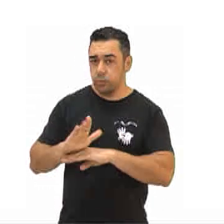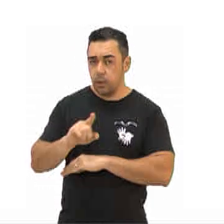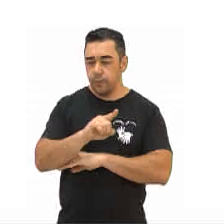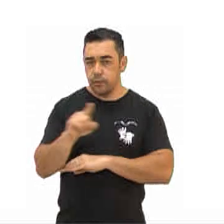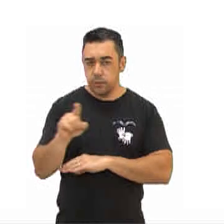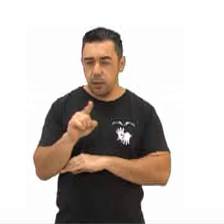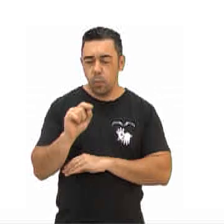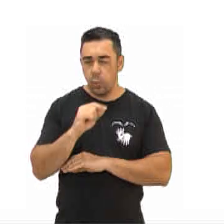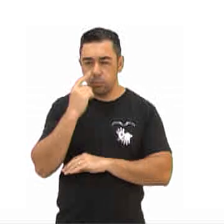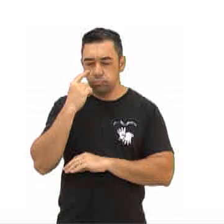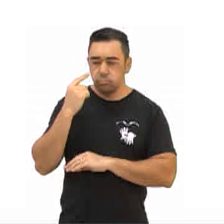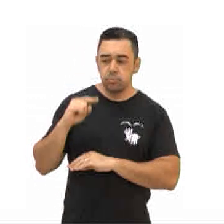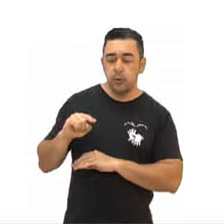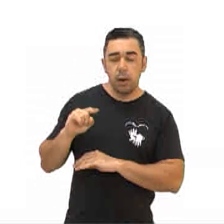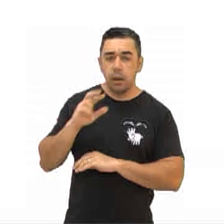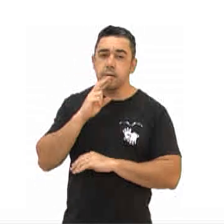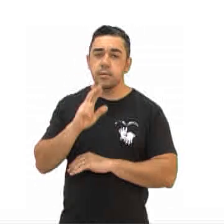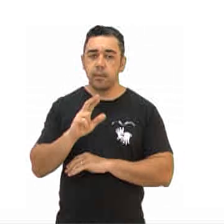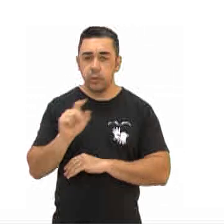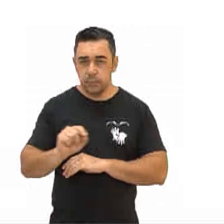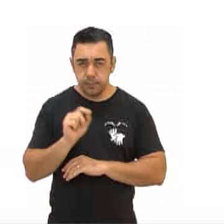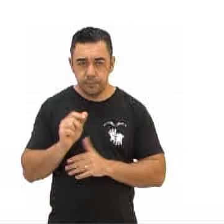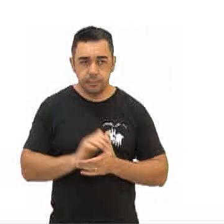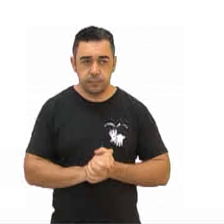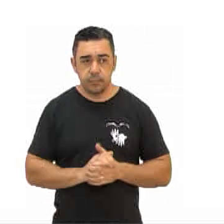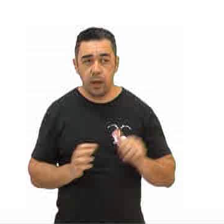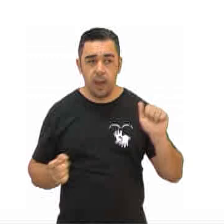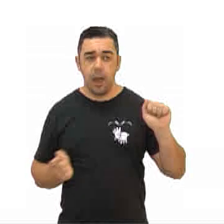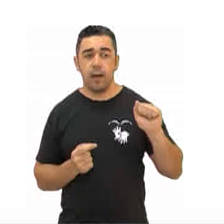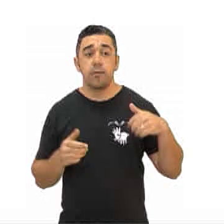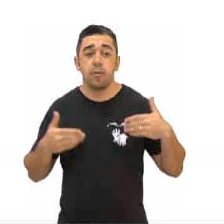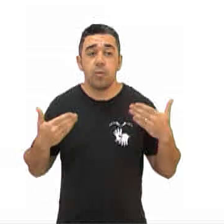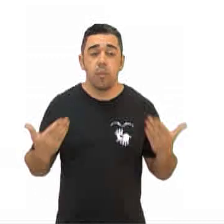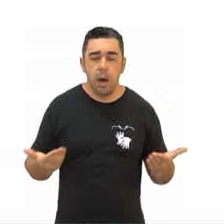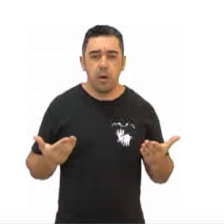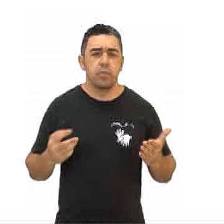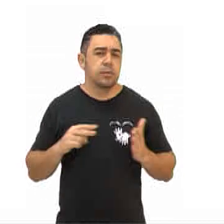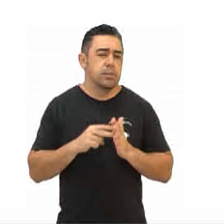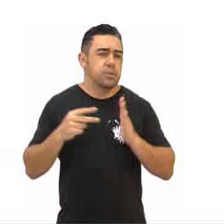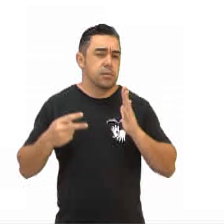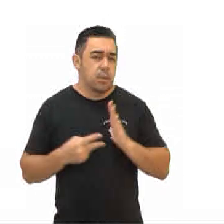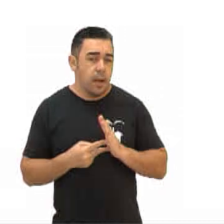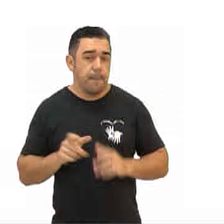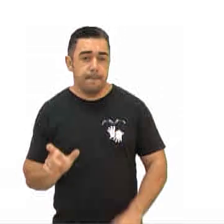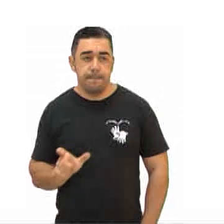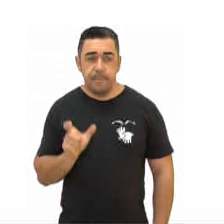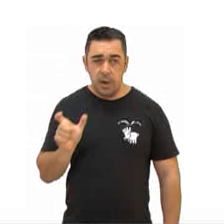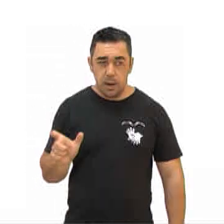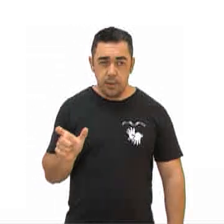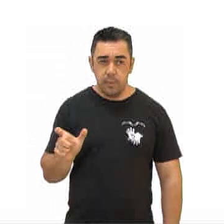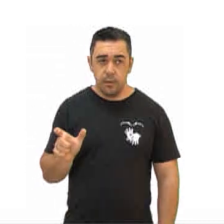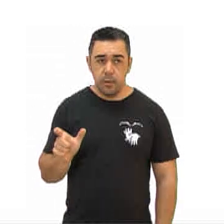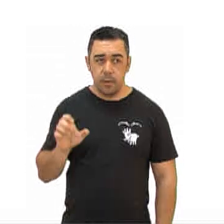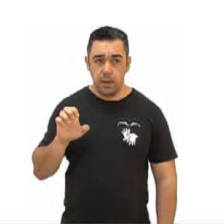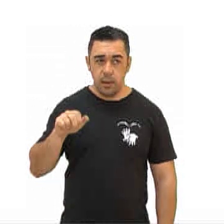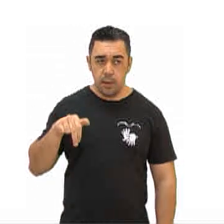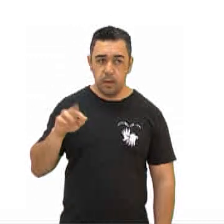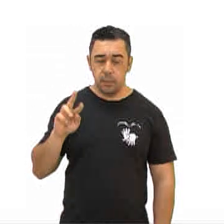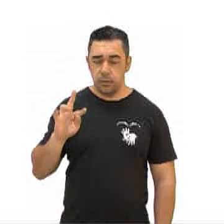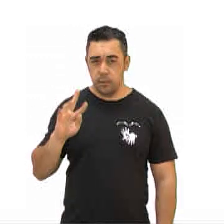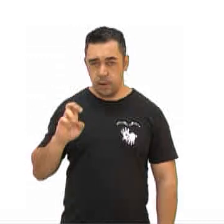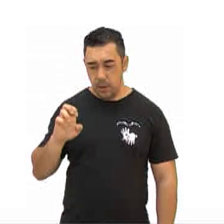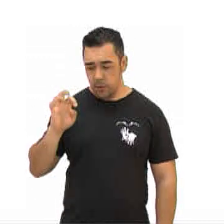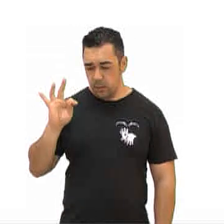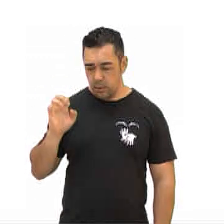âncora para responder a questão A. Que efeito de sentido a palavra entretendendo produz?